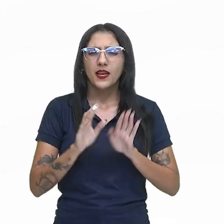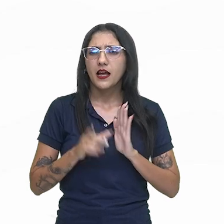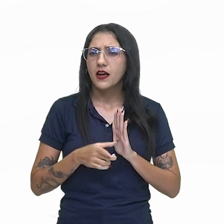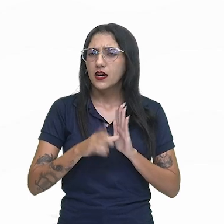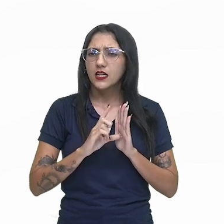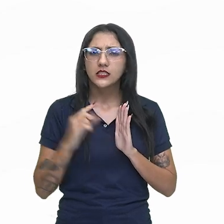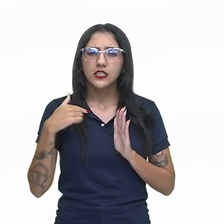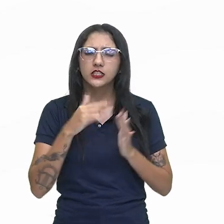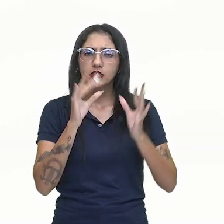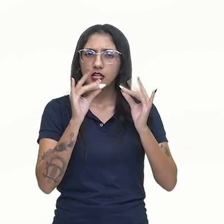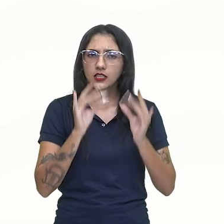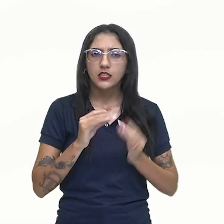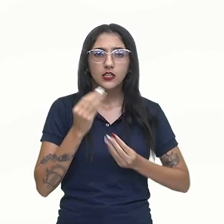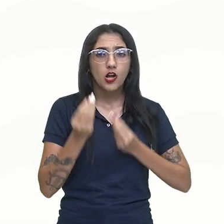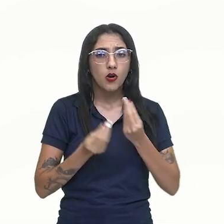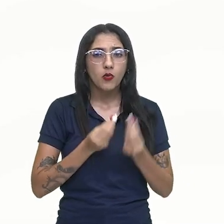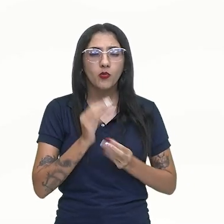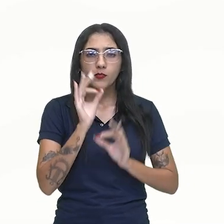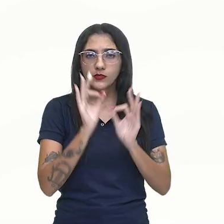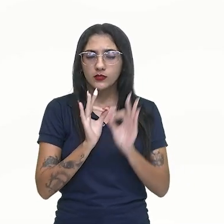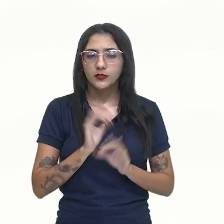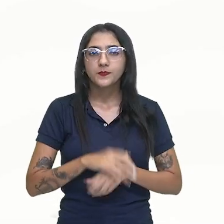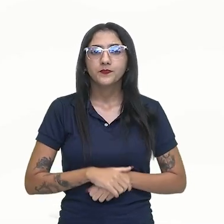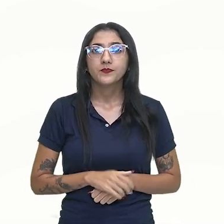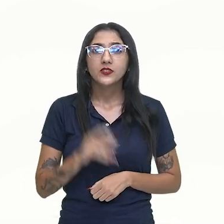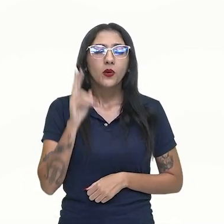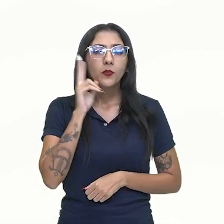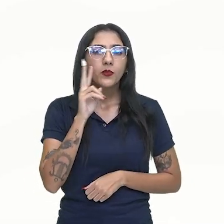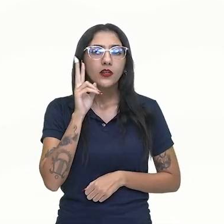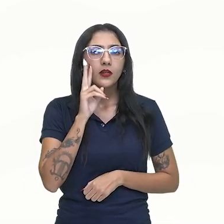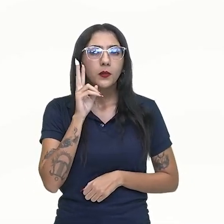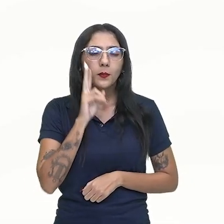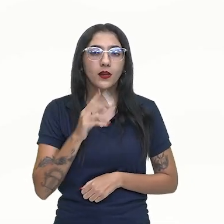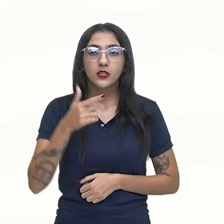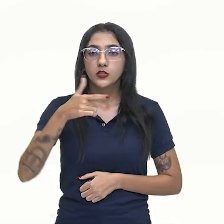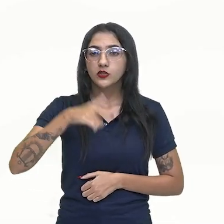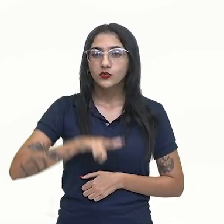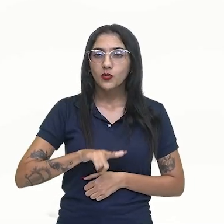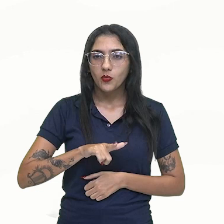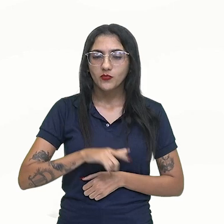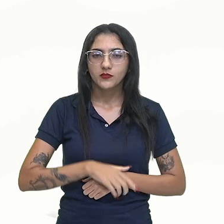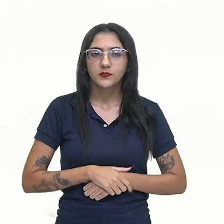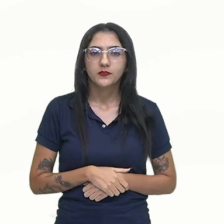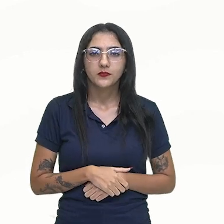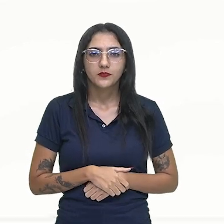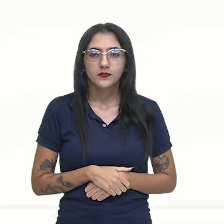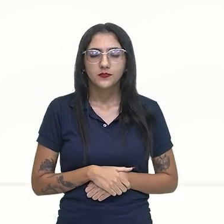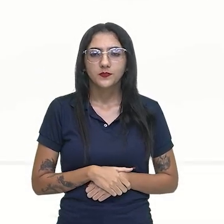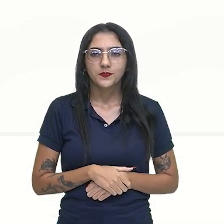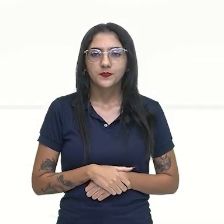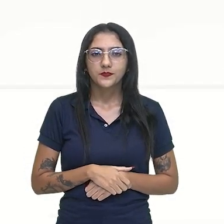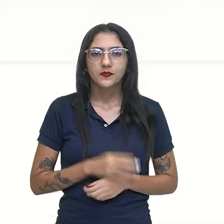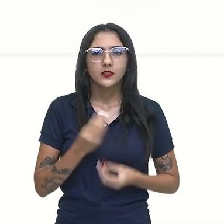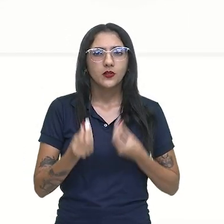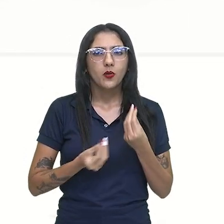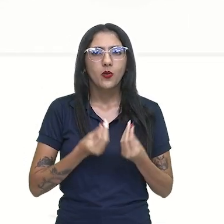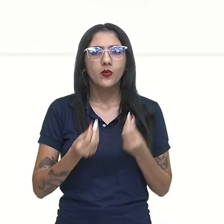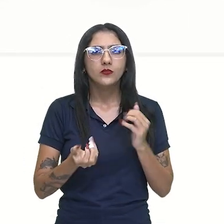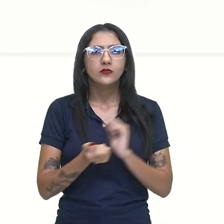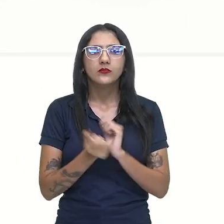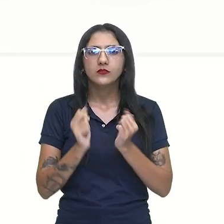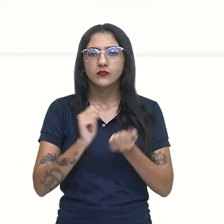a gente faz a conversão, vamos só relembrar como é que funciona, tá bom, as conversões, ó.